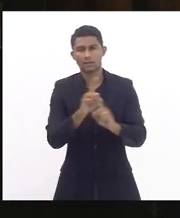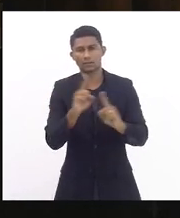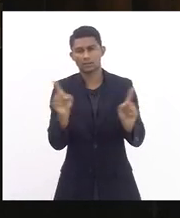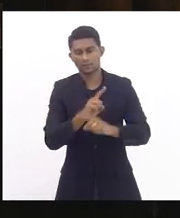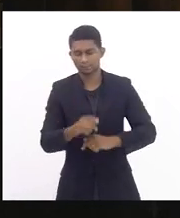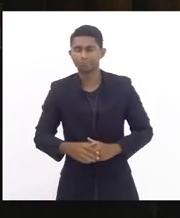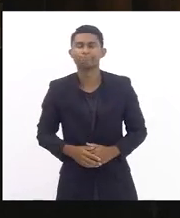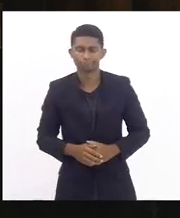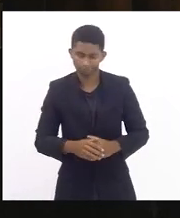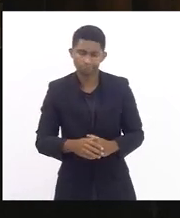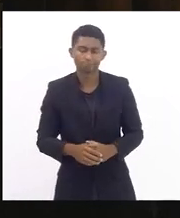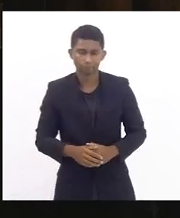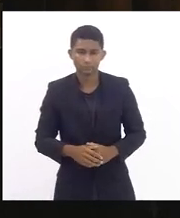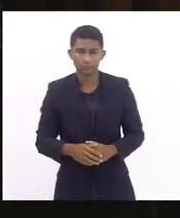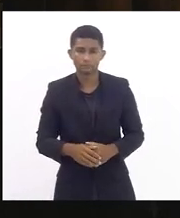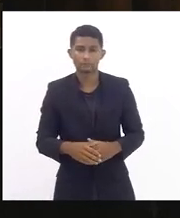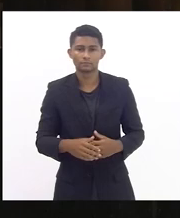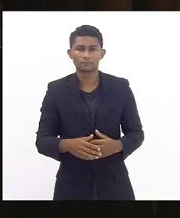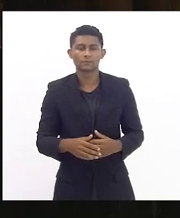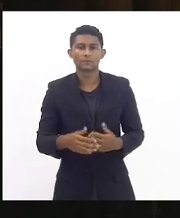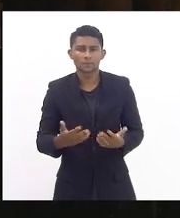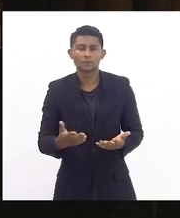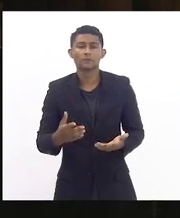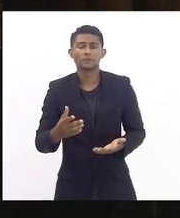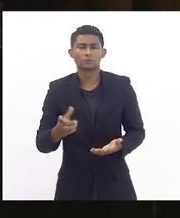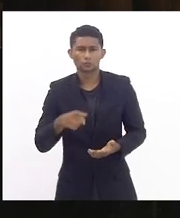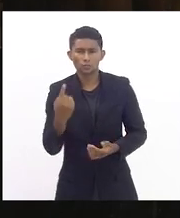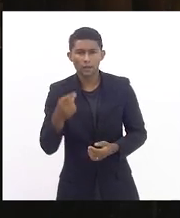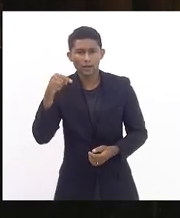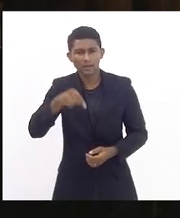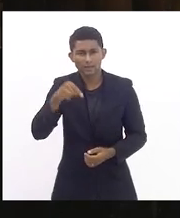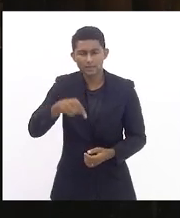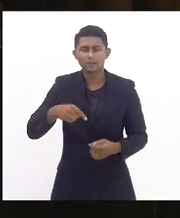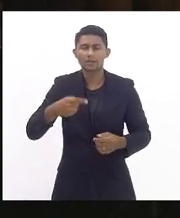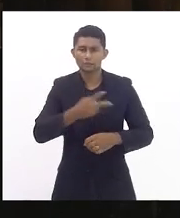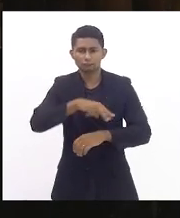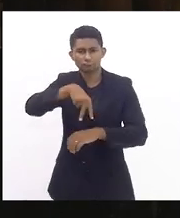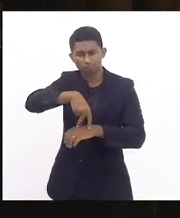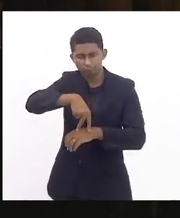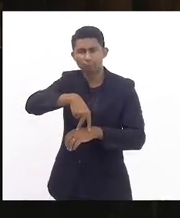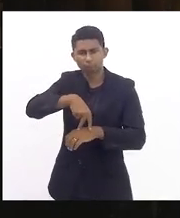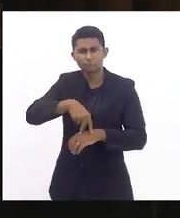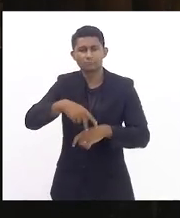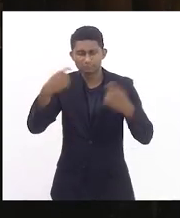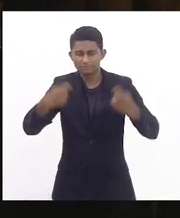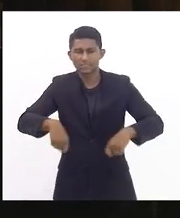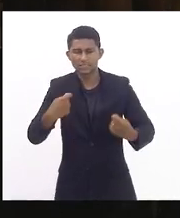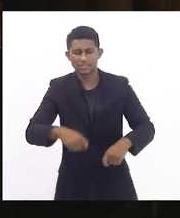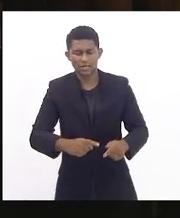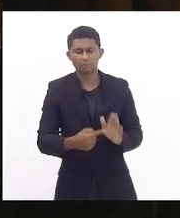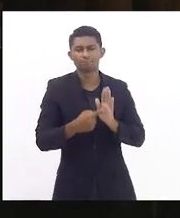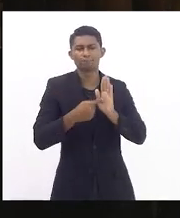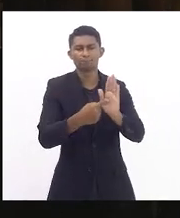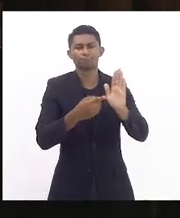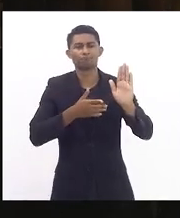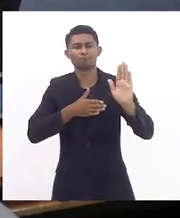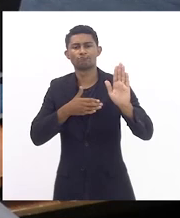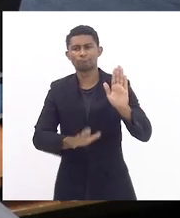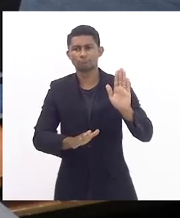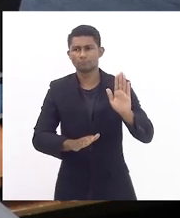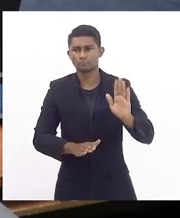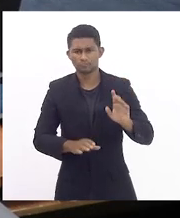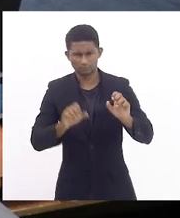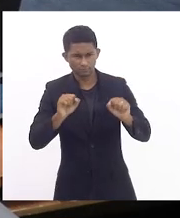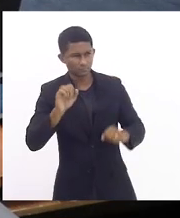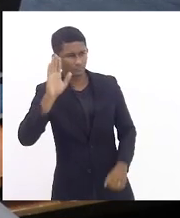de posicionamento, e também, como nós temos esse poder de fala, nós temos que usar a tribuna para repudiar um ato como esse. O senhor me permite uma